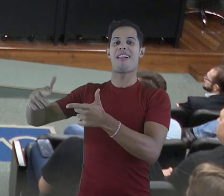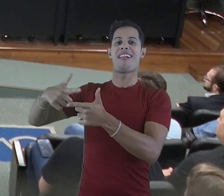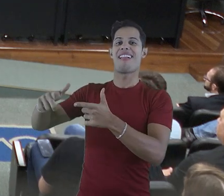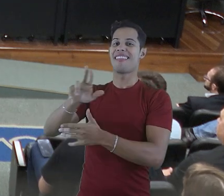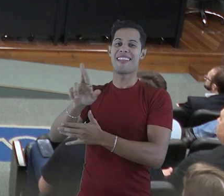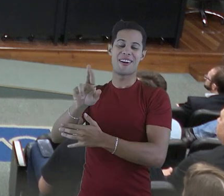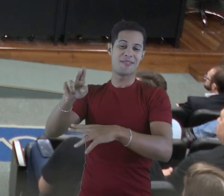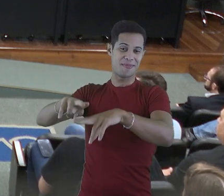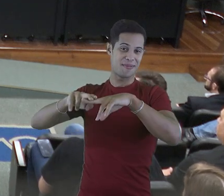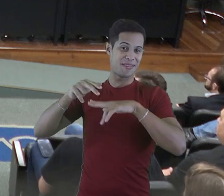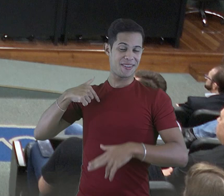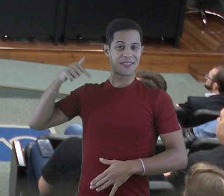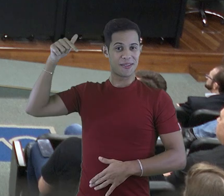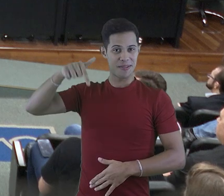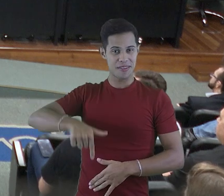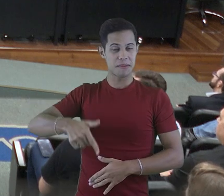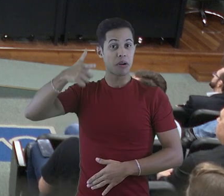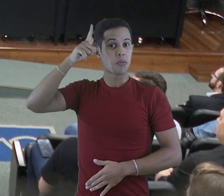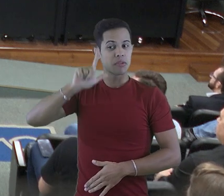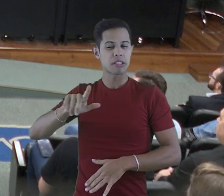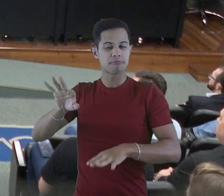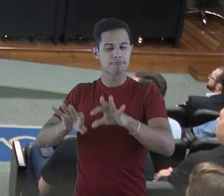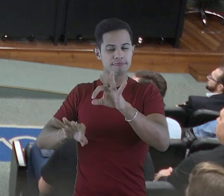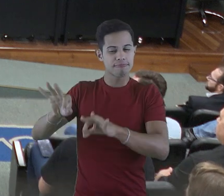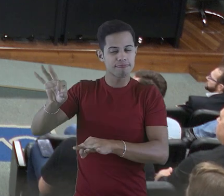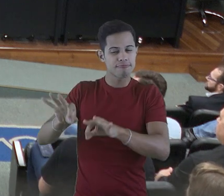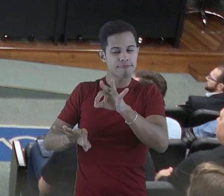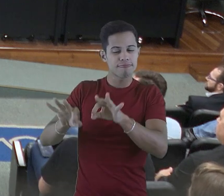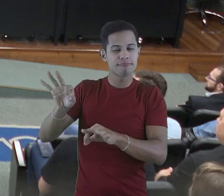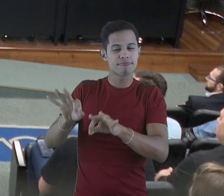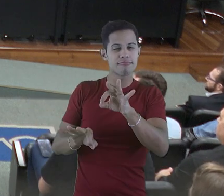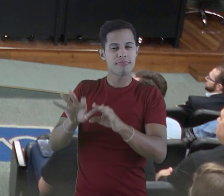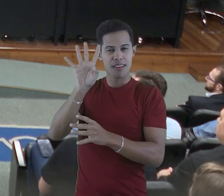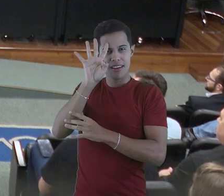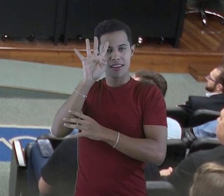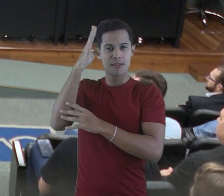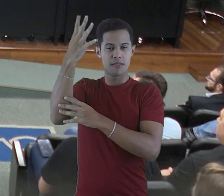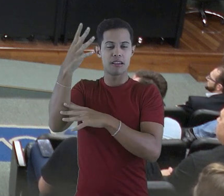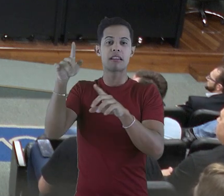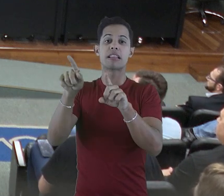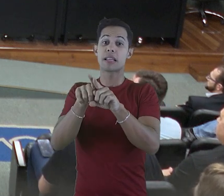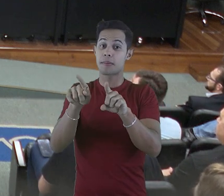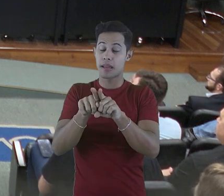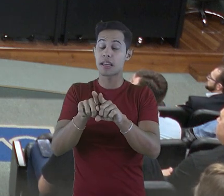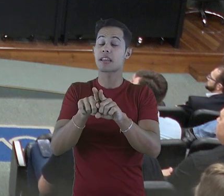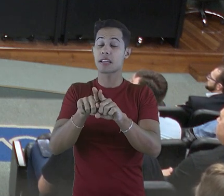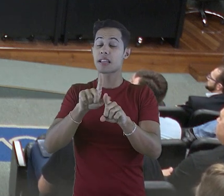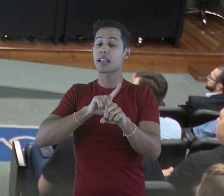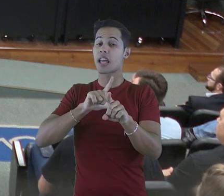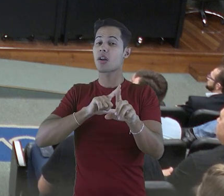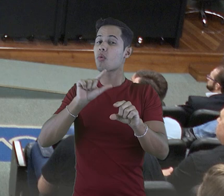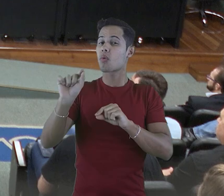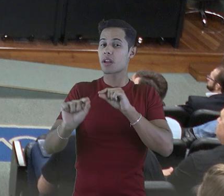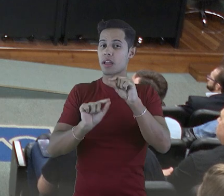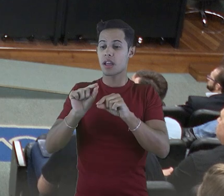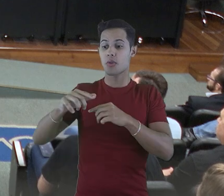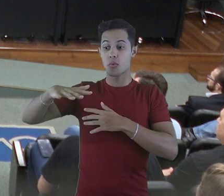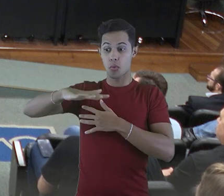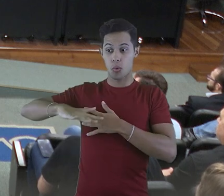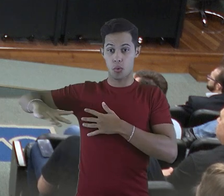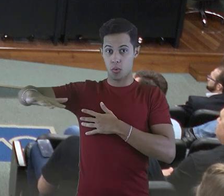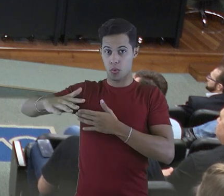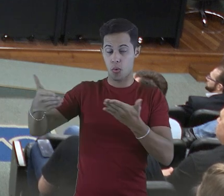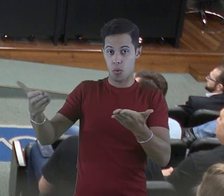partir para um caminho porque também entendam o seguinte o fato de vocês estarem realizando este evento com